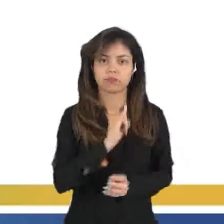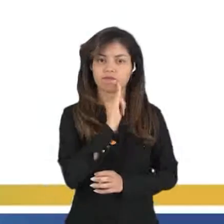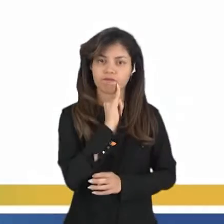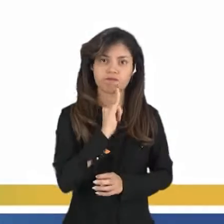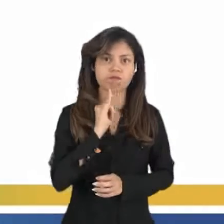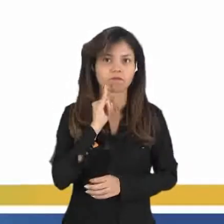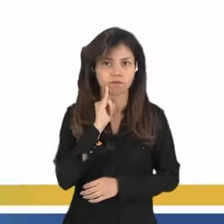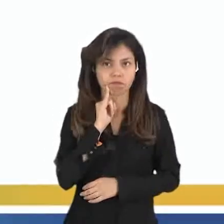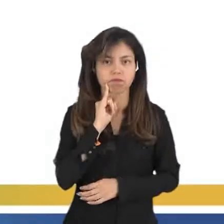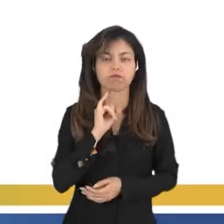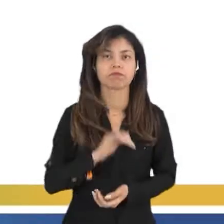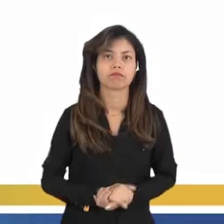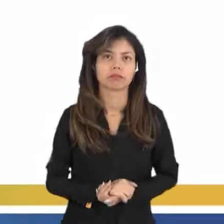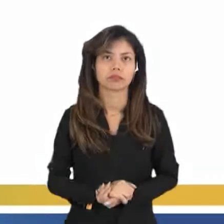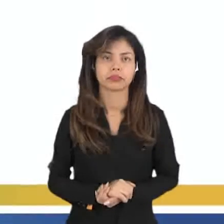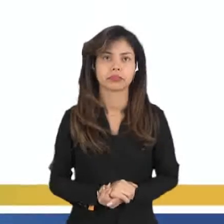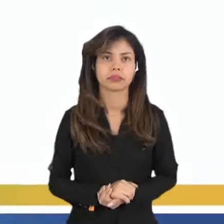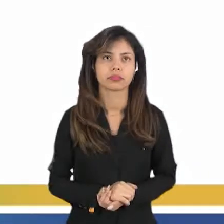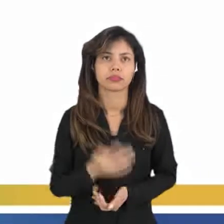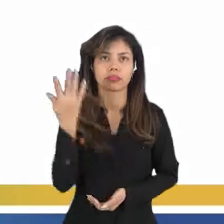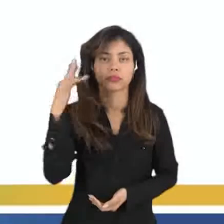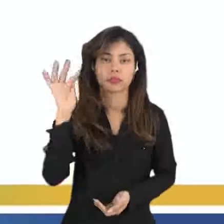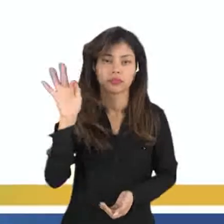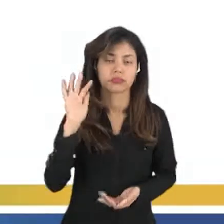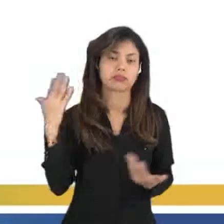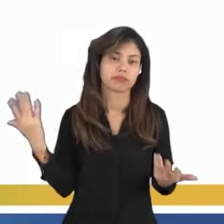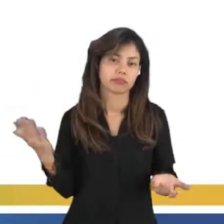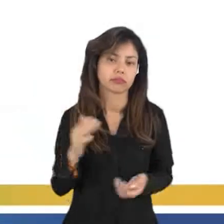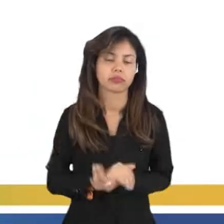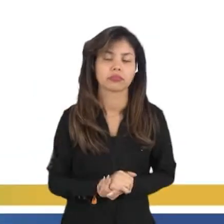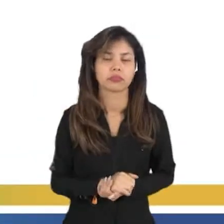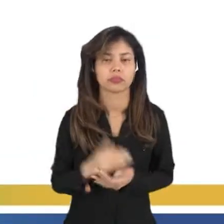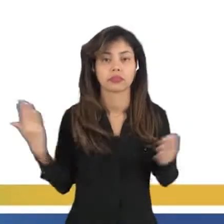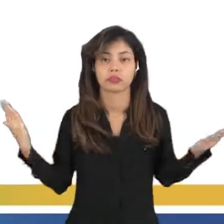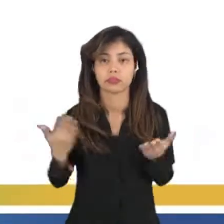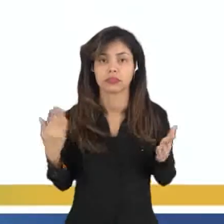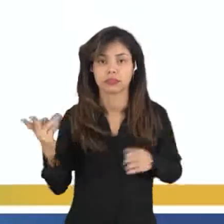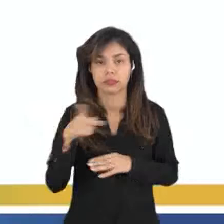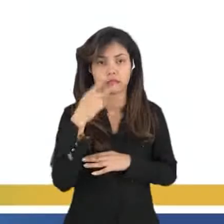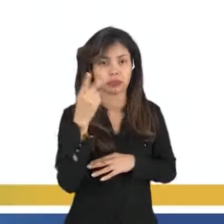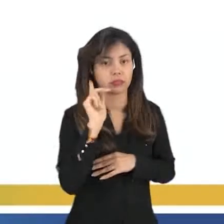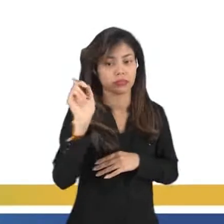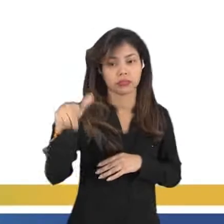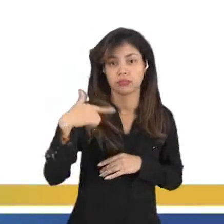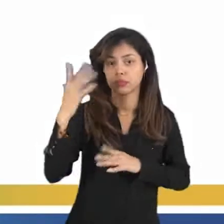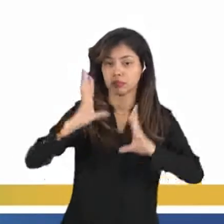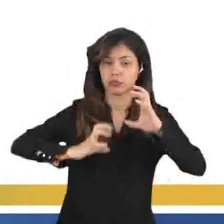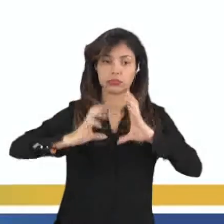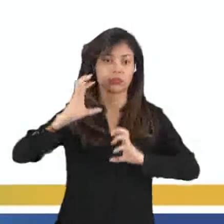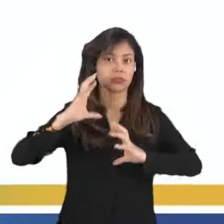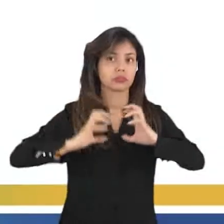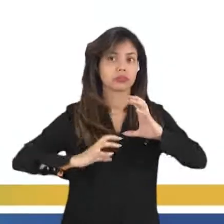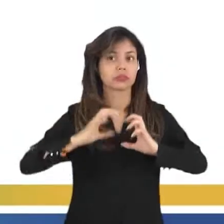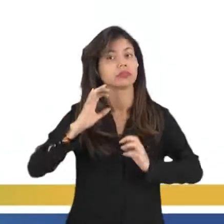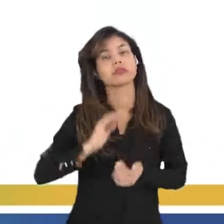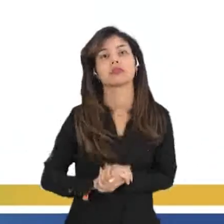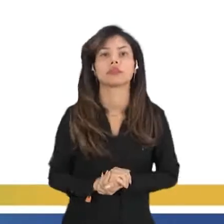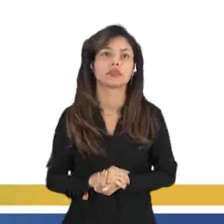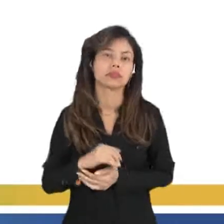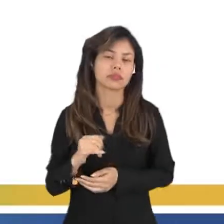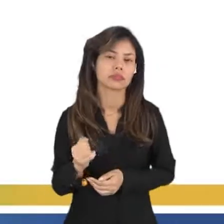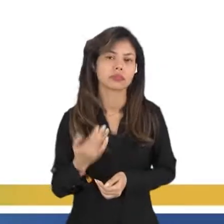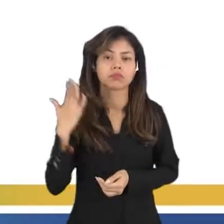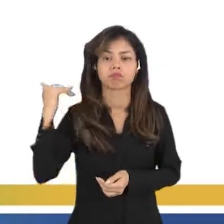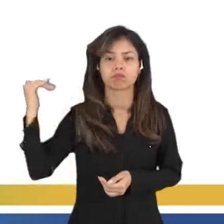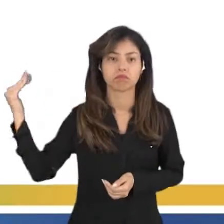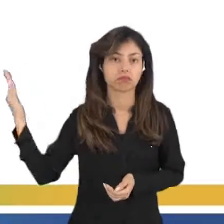falar de um território ali que está entre França e Espanha, e agora vamos falar de um outro conflito que ficou muito famoso por